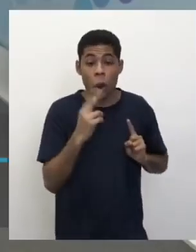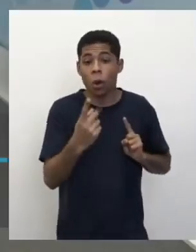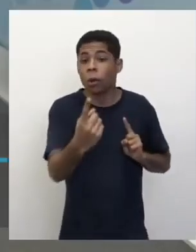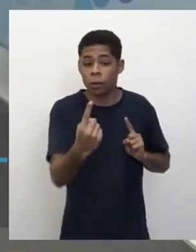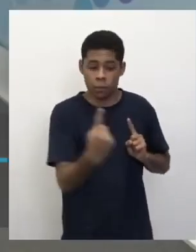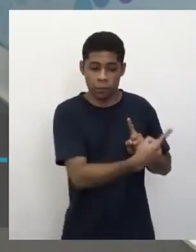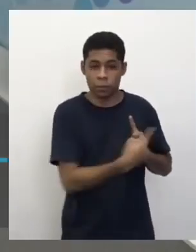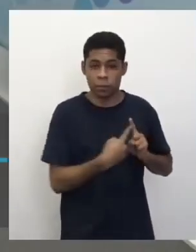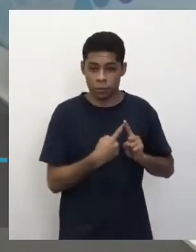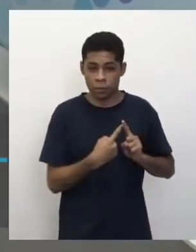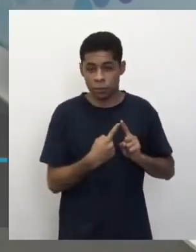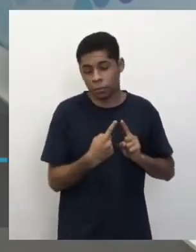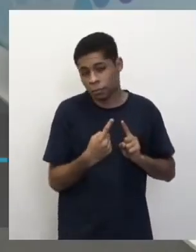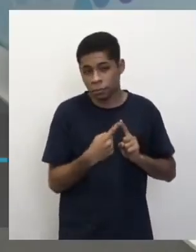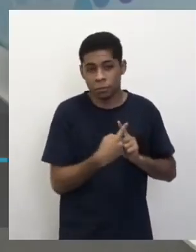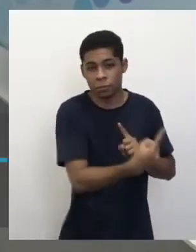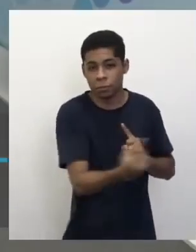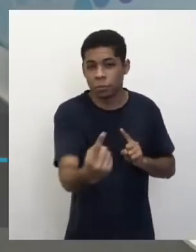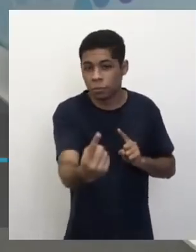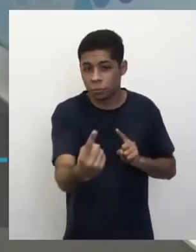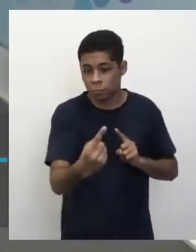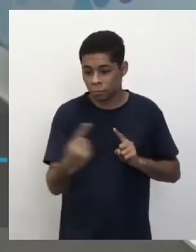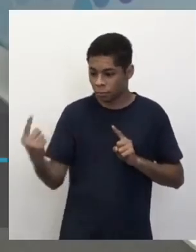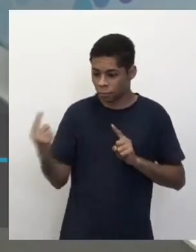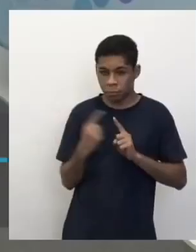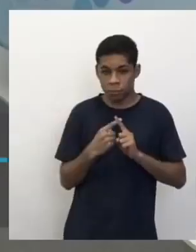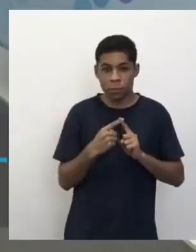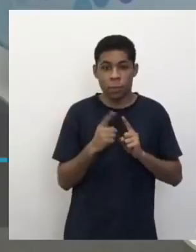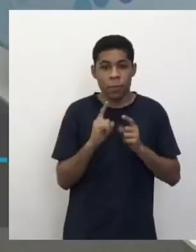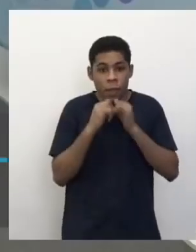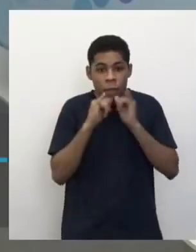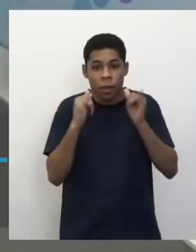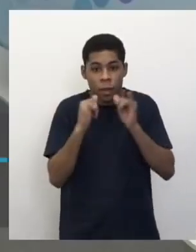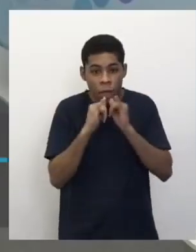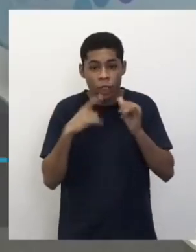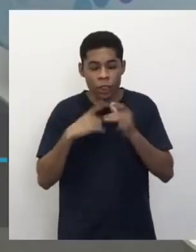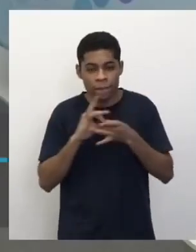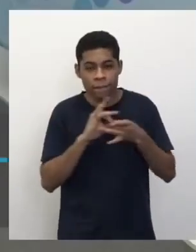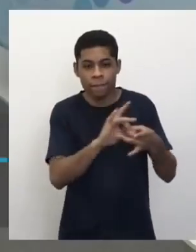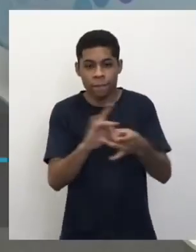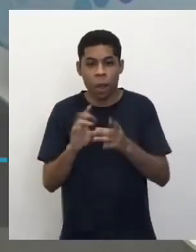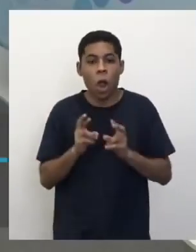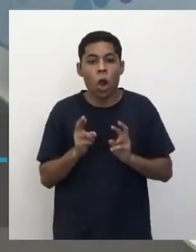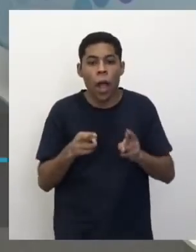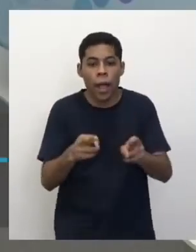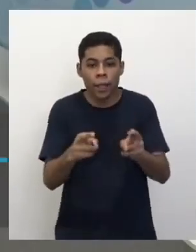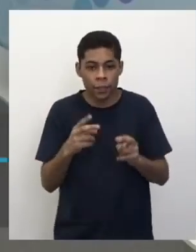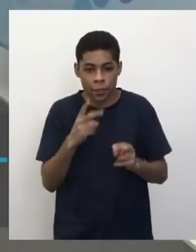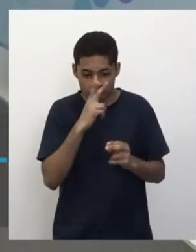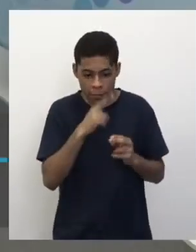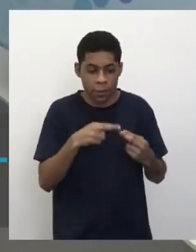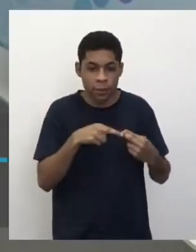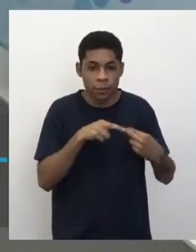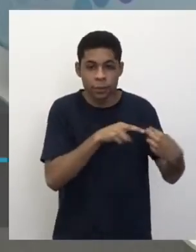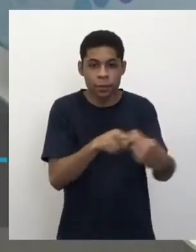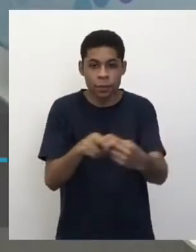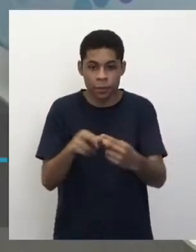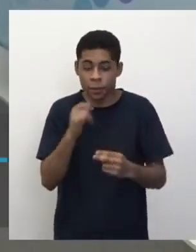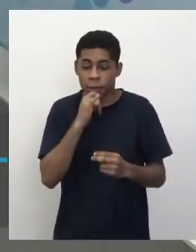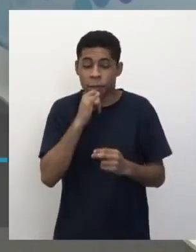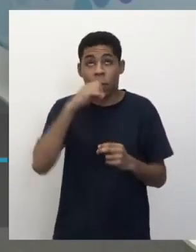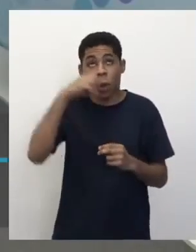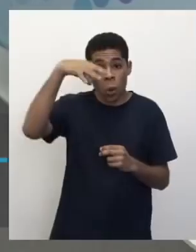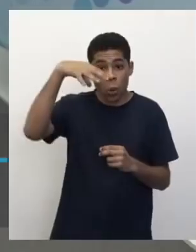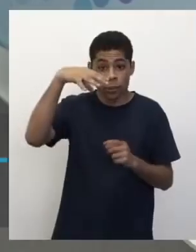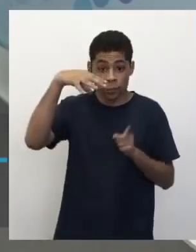pré-determinado e constante. Então, no caso da energia elétrica, é uma corrente que se estabelece e você rompe essa corrente desligando, por exemplo, uma lâmpada, se